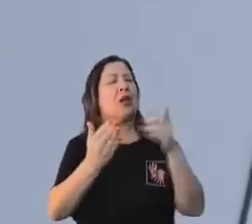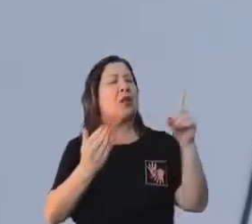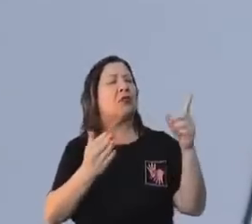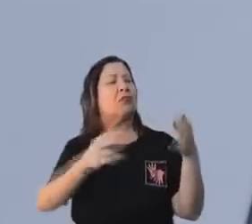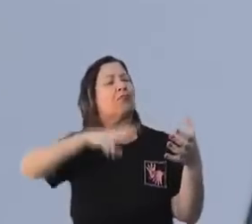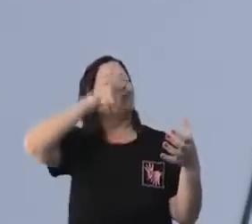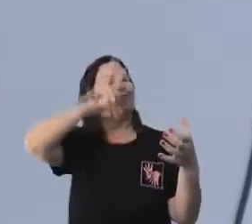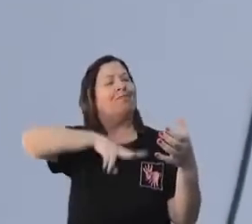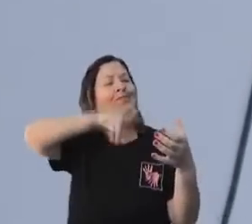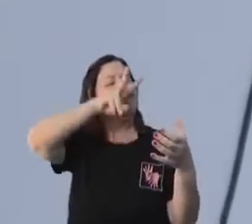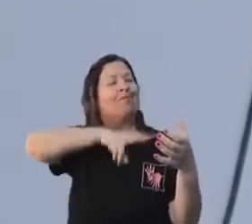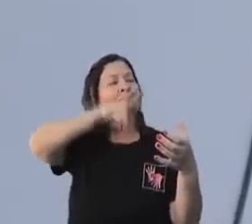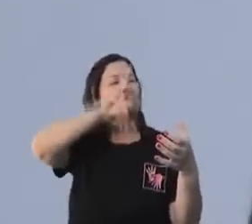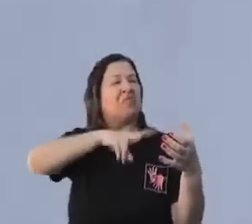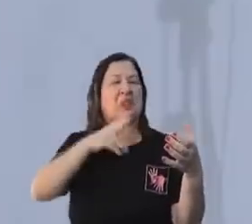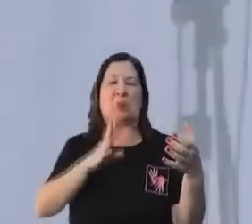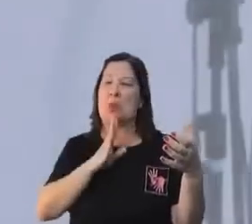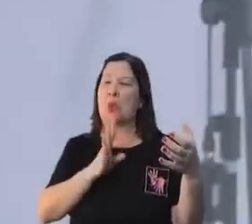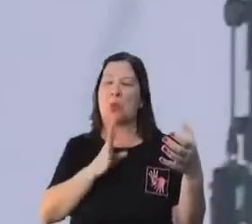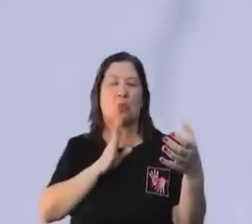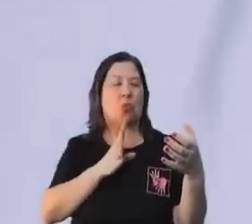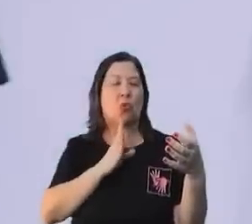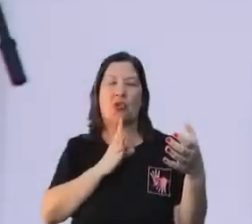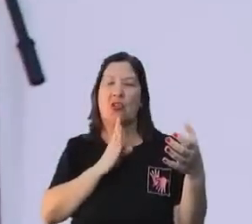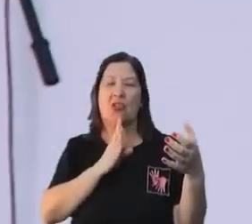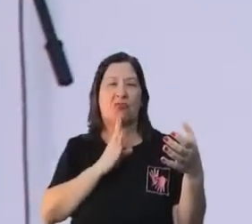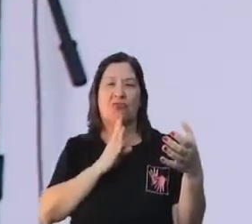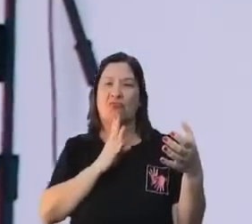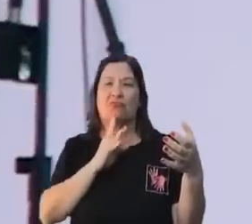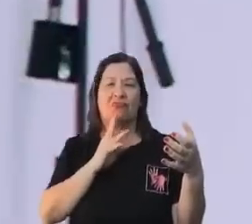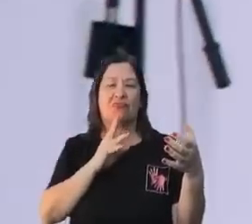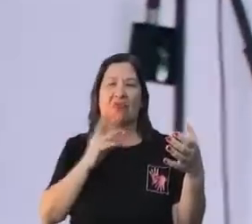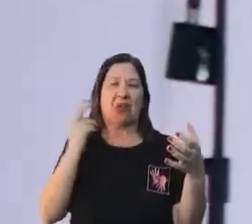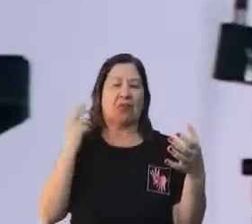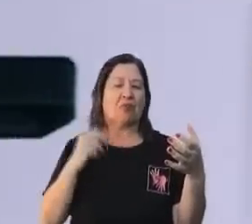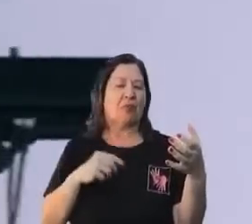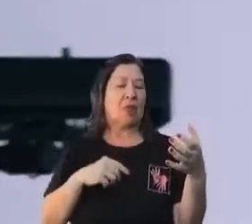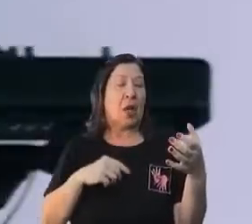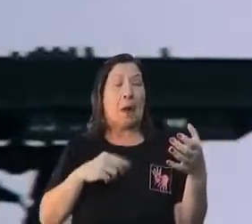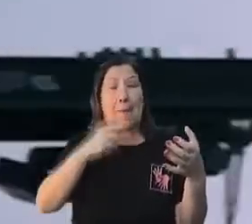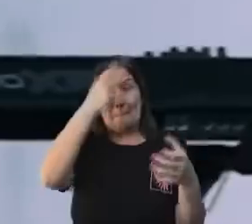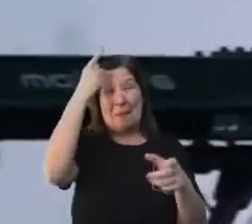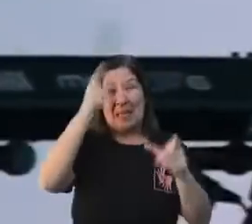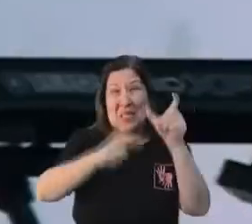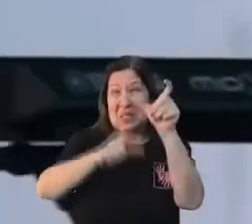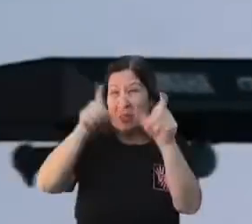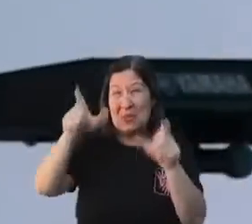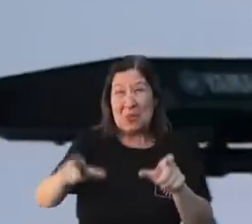tem coragem de investir um ano de trabalho num frasco de perfume. Eu não conheço ninguém.